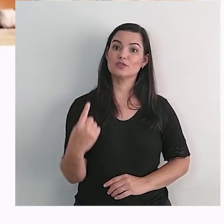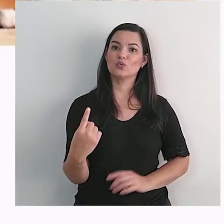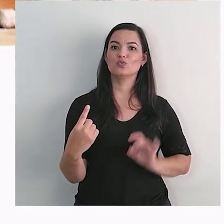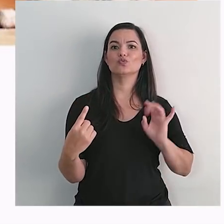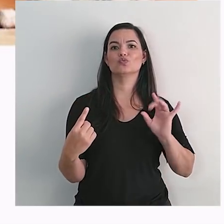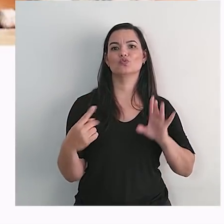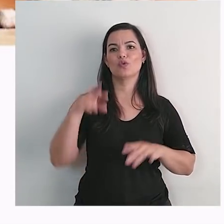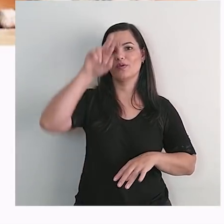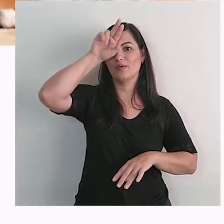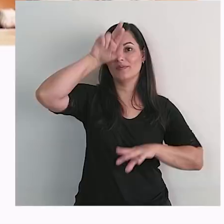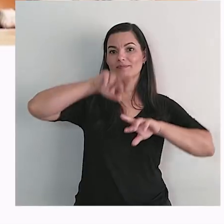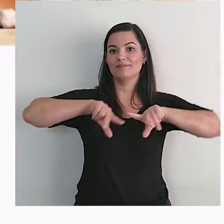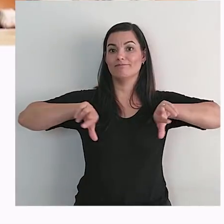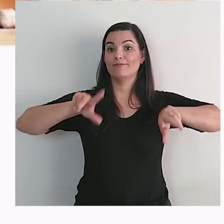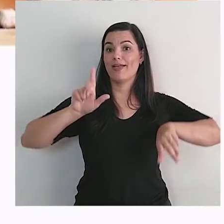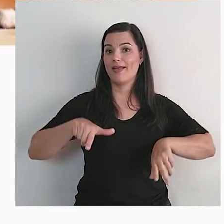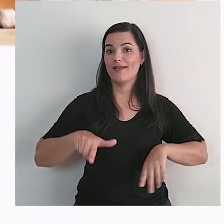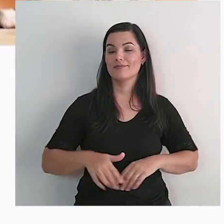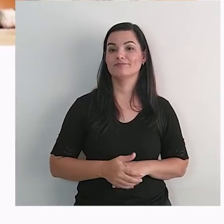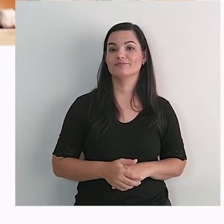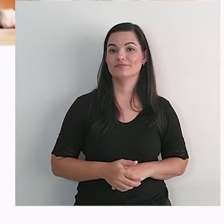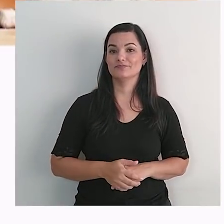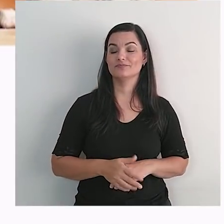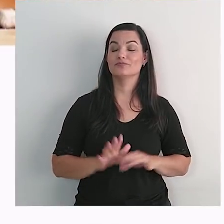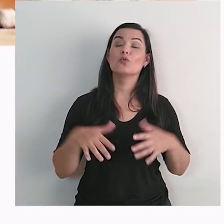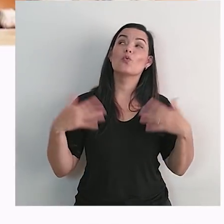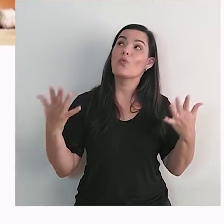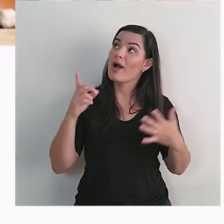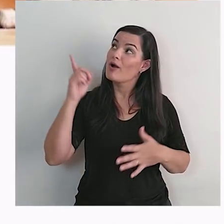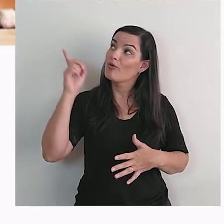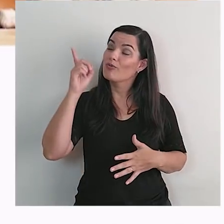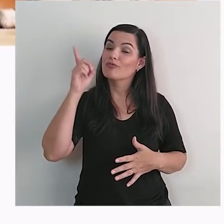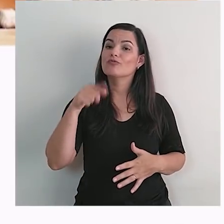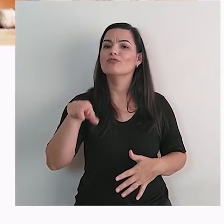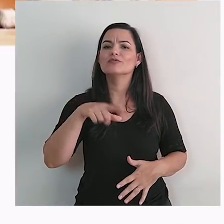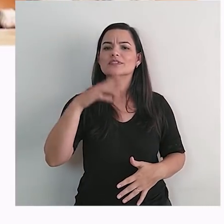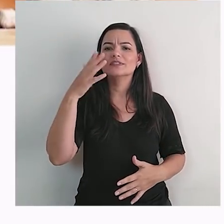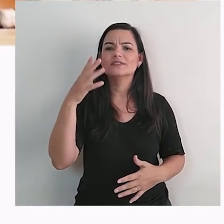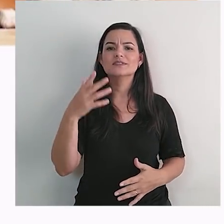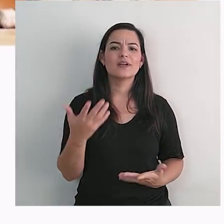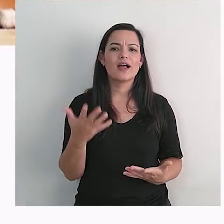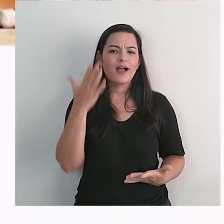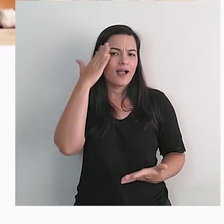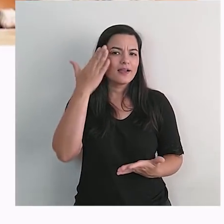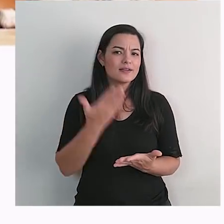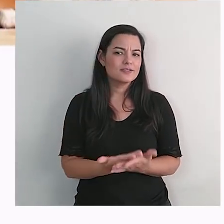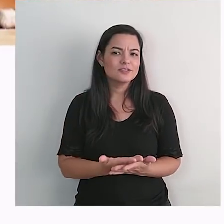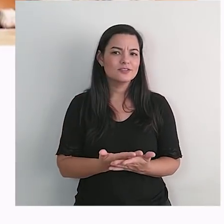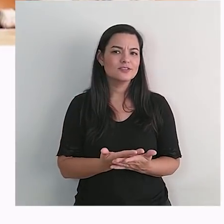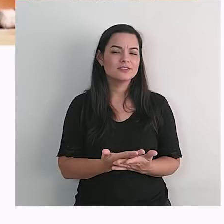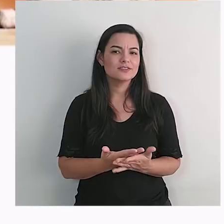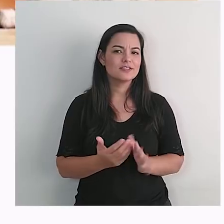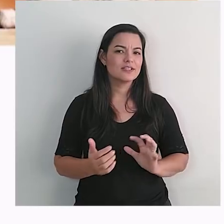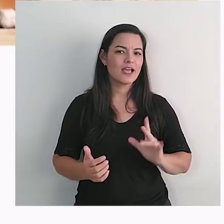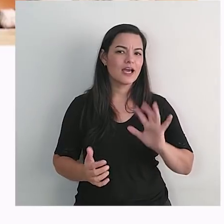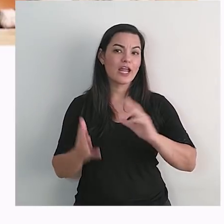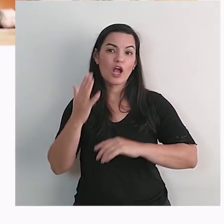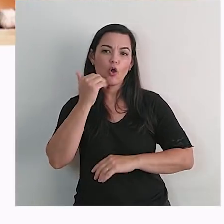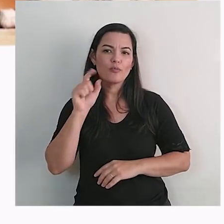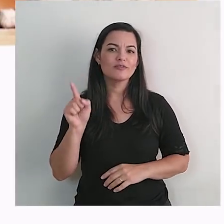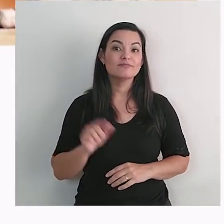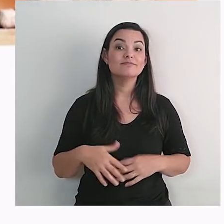de inseto. Tente descobrir qual foi o inseto que foi parar na teia da aranha. Vamos